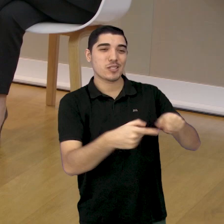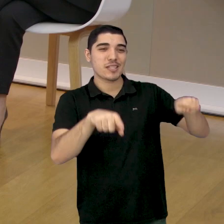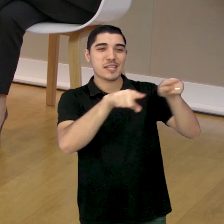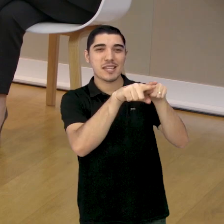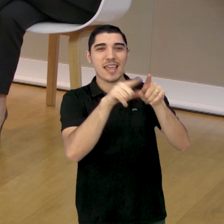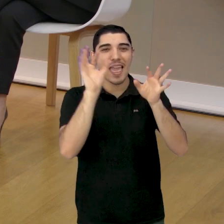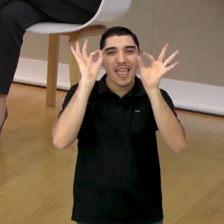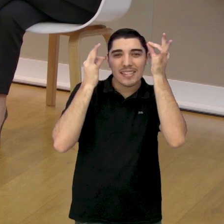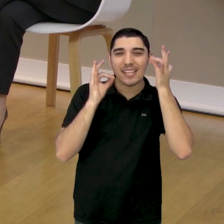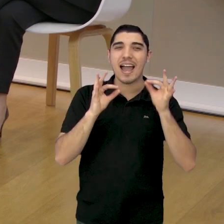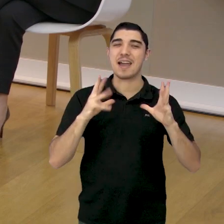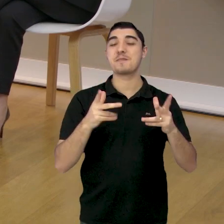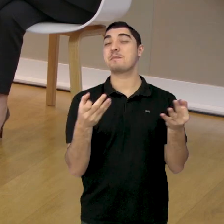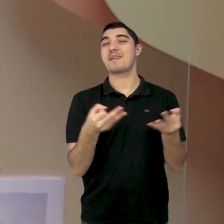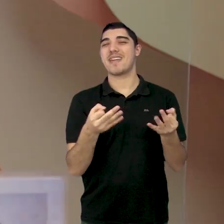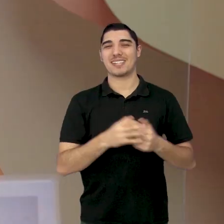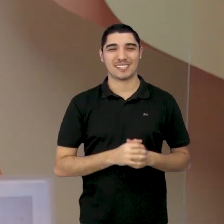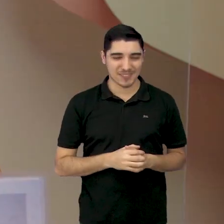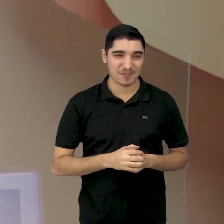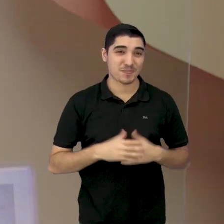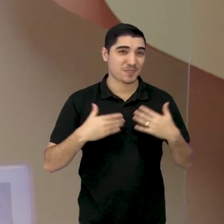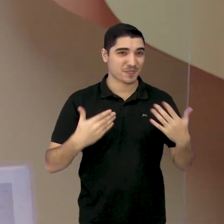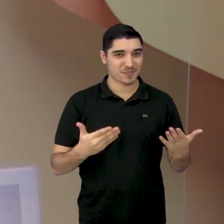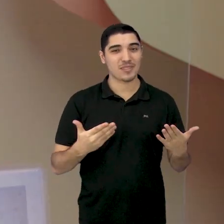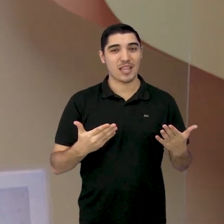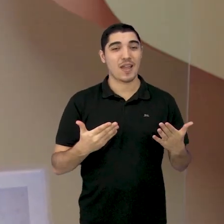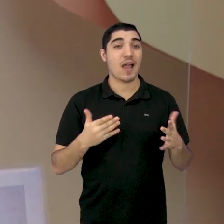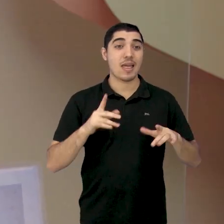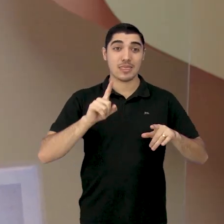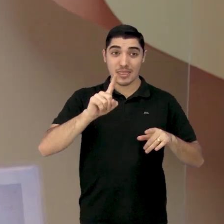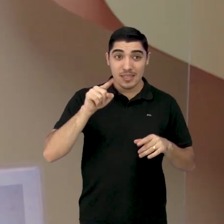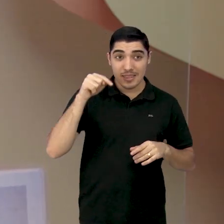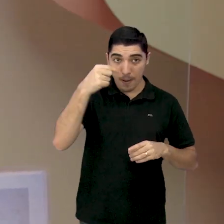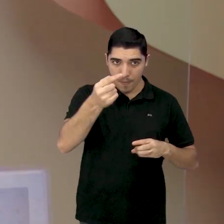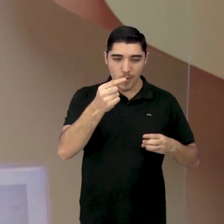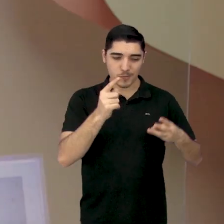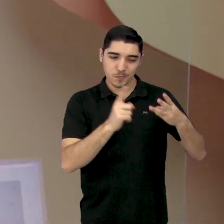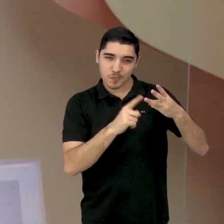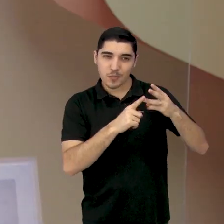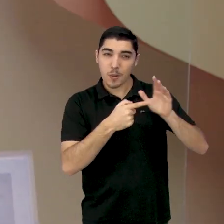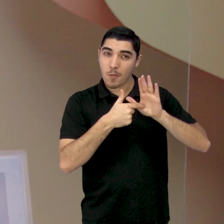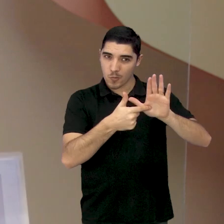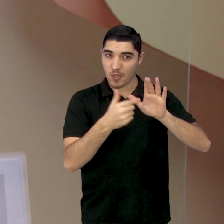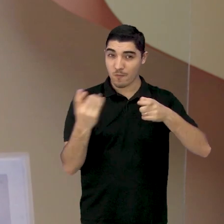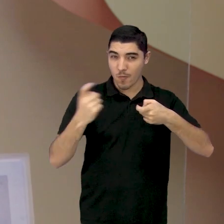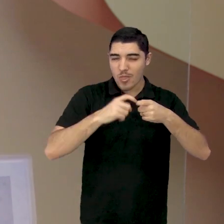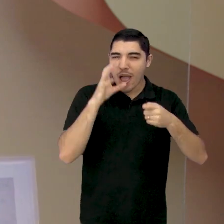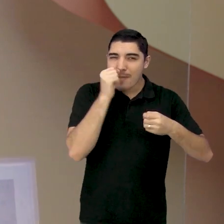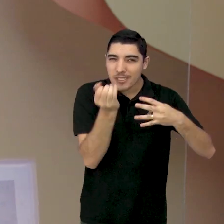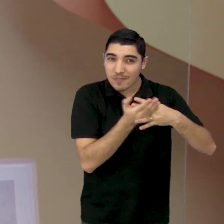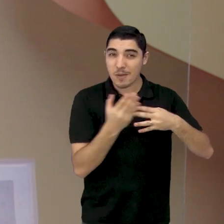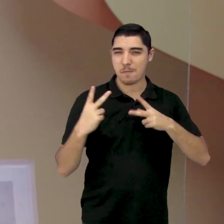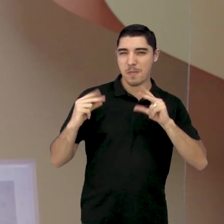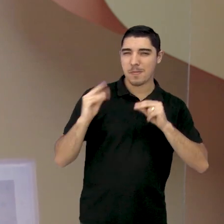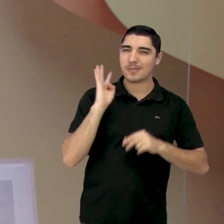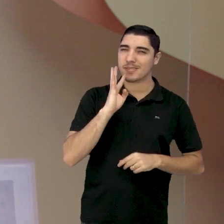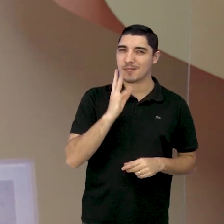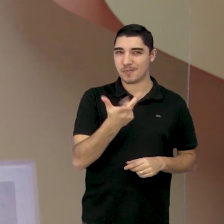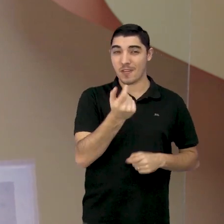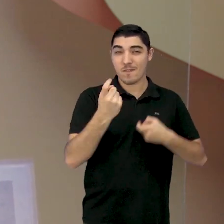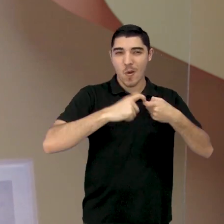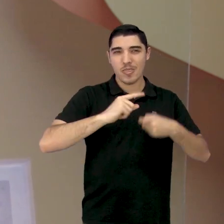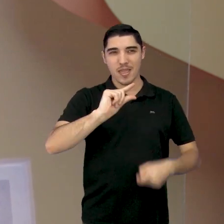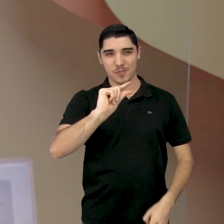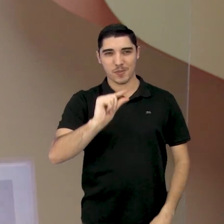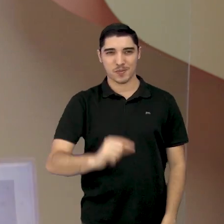tudo perfeito. Com certeza. Ótimo. Gente, a gente conversa um pouquinho mais sobre esse assunto daqui a pouquinho na volta do intervalo, porque o papo tá bom, hein?